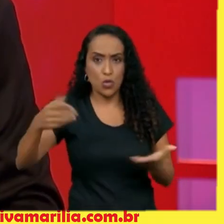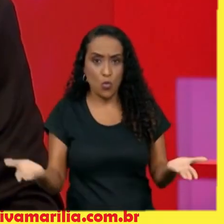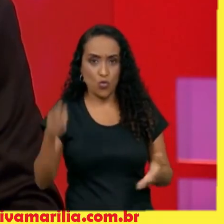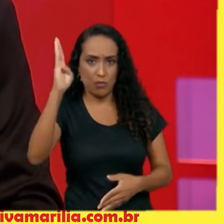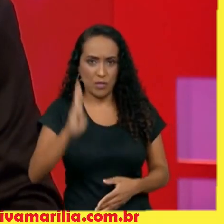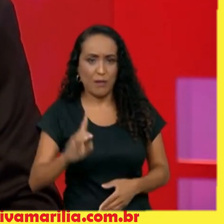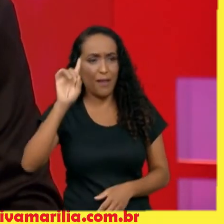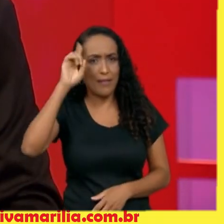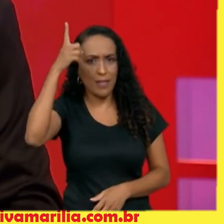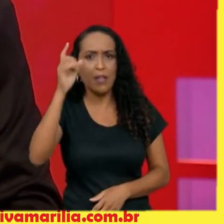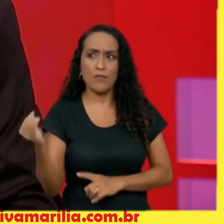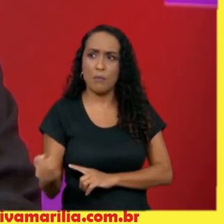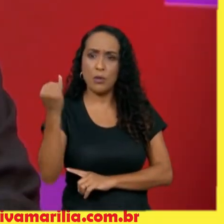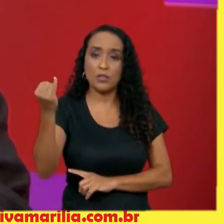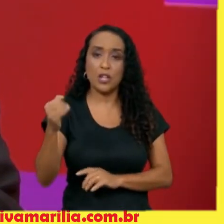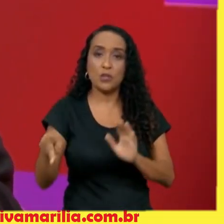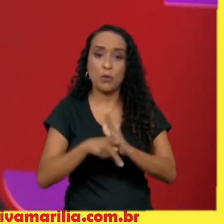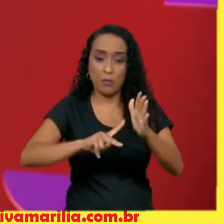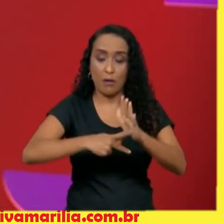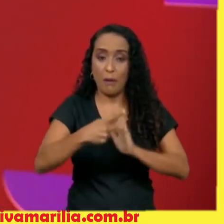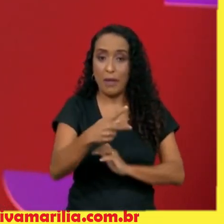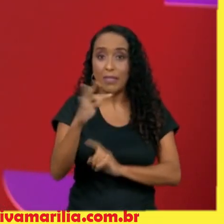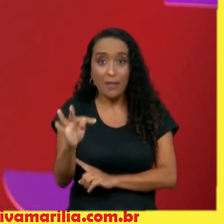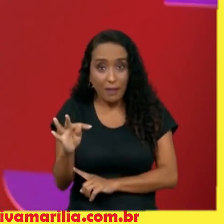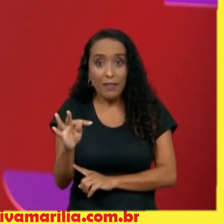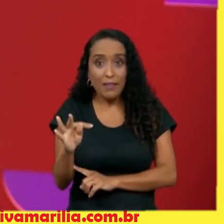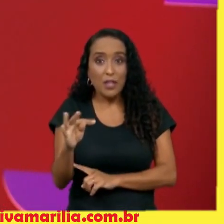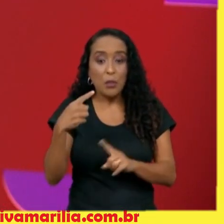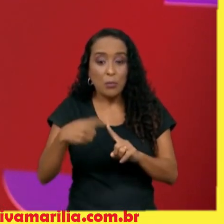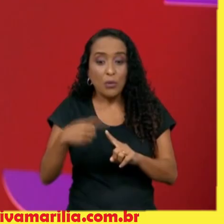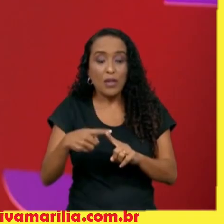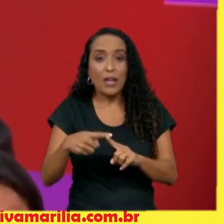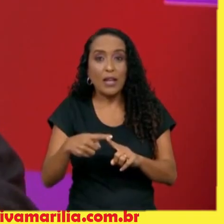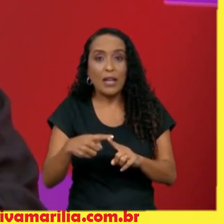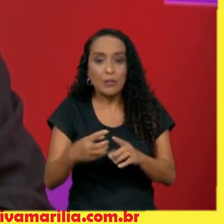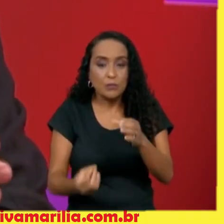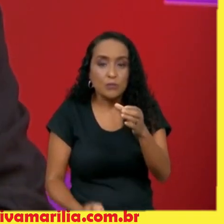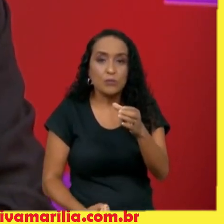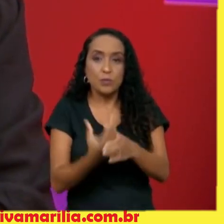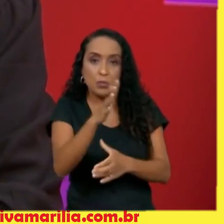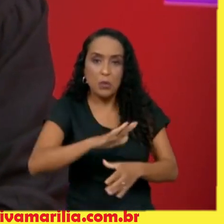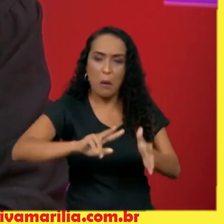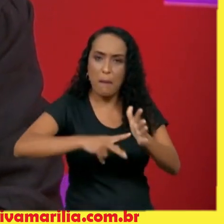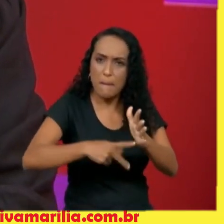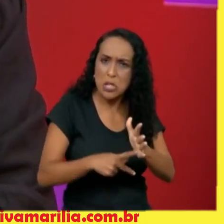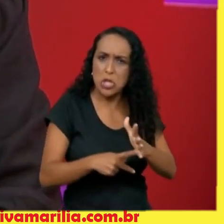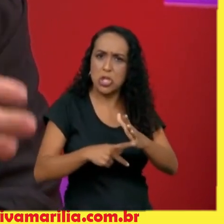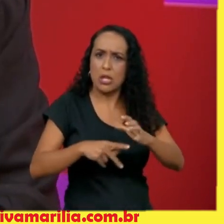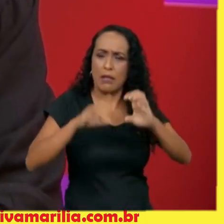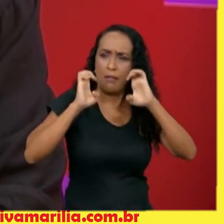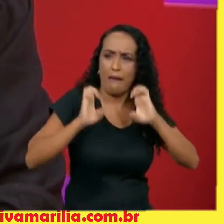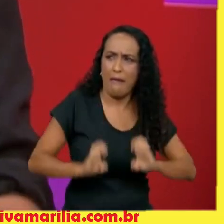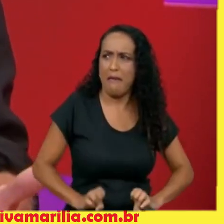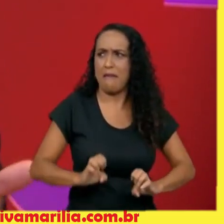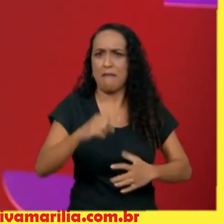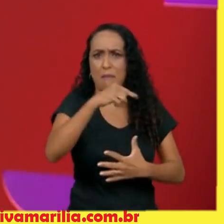uma ideia que foi importante para o PT. O PT nasceu dentro dessa lama, como um partido da ética, não sei o quê, na